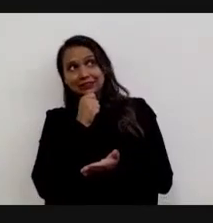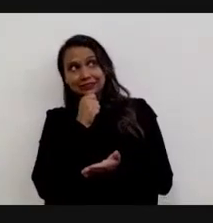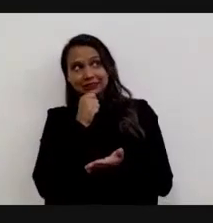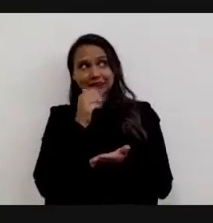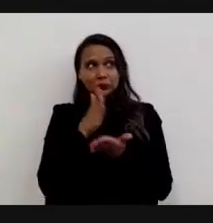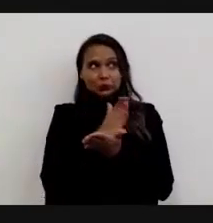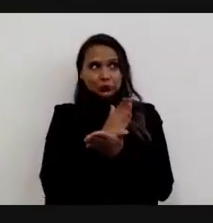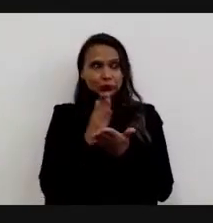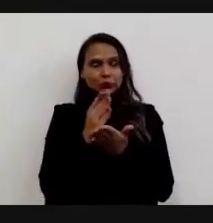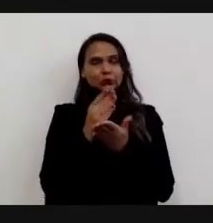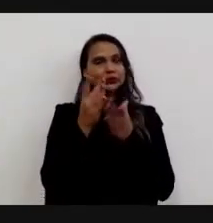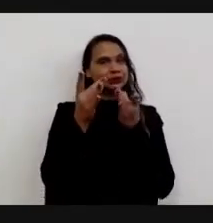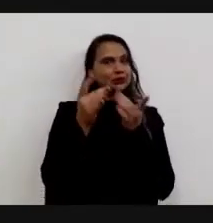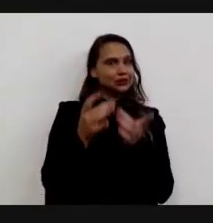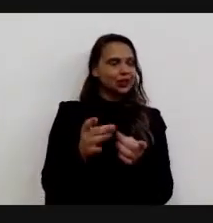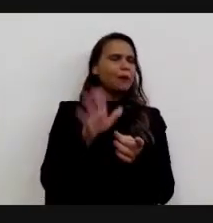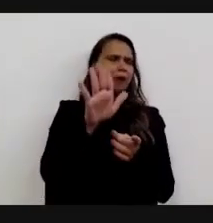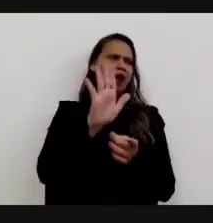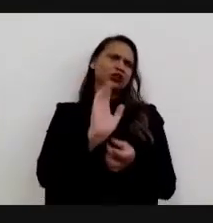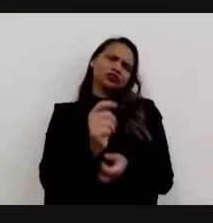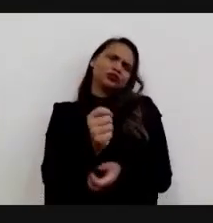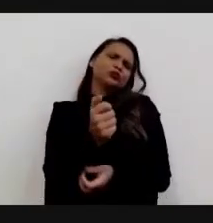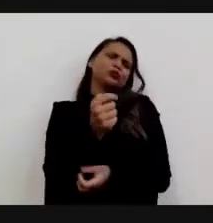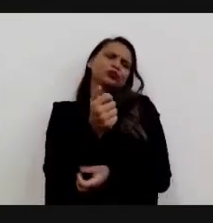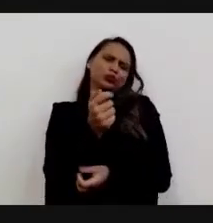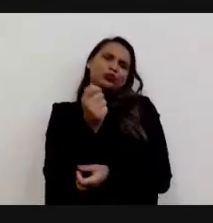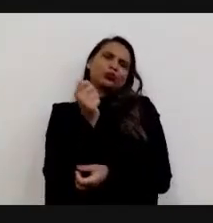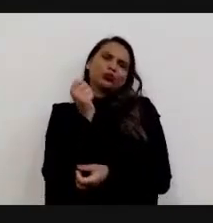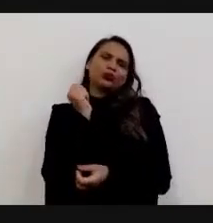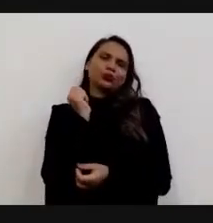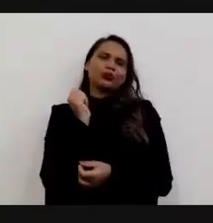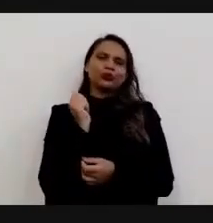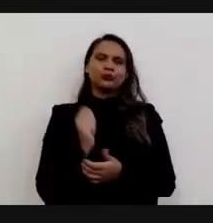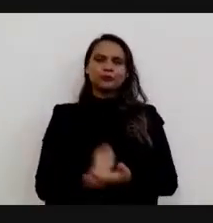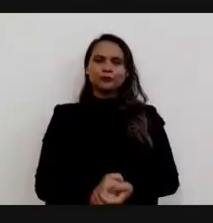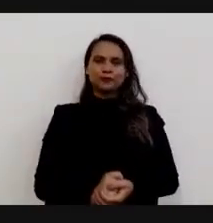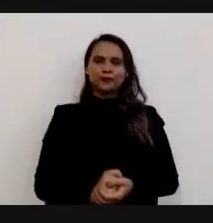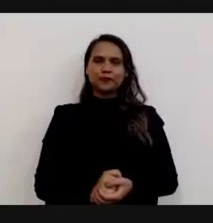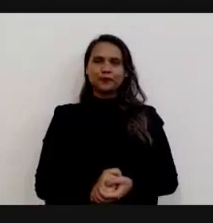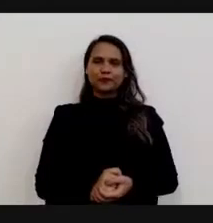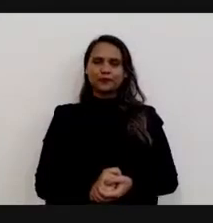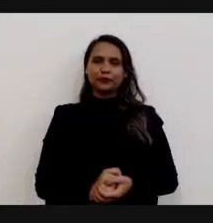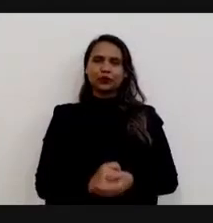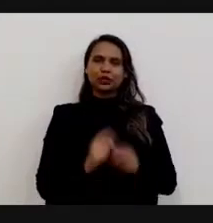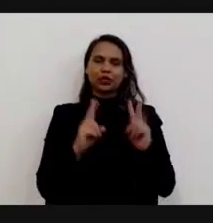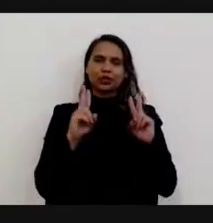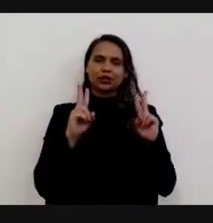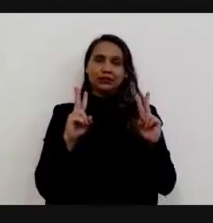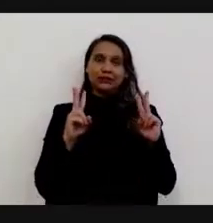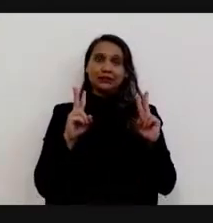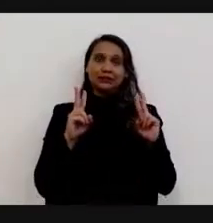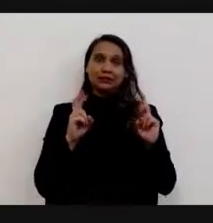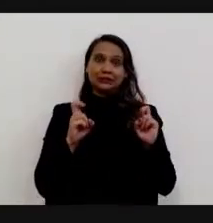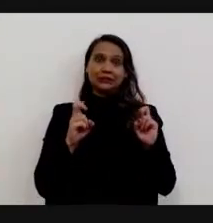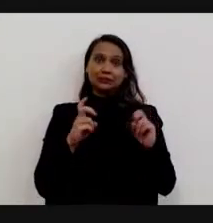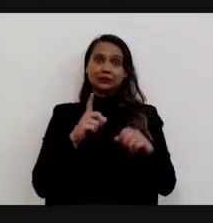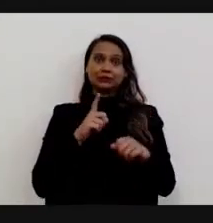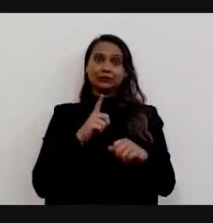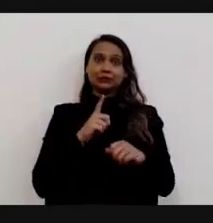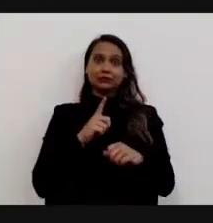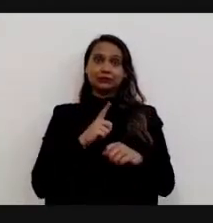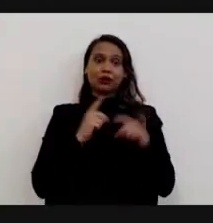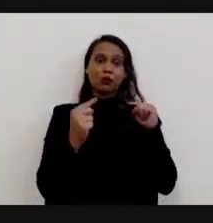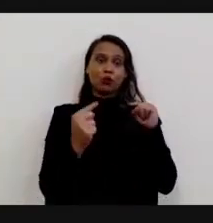pelo CEFOR. Mas tudo está encaminhado. E esse tema tem um pouco a ver com a